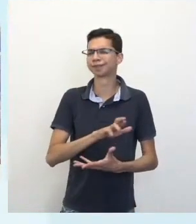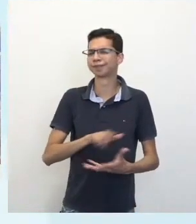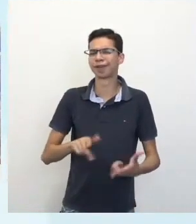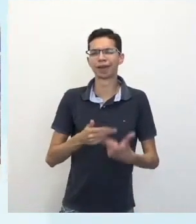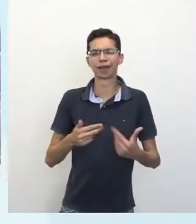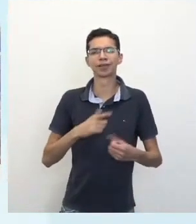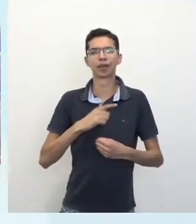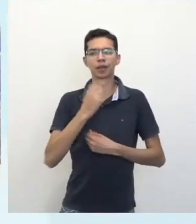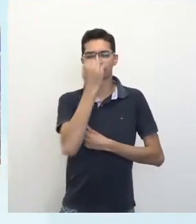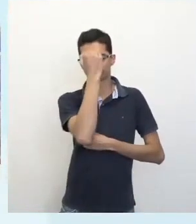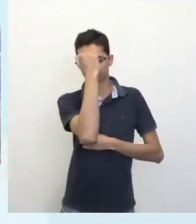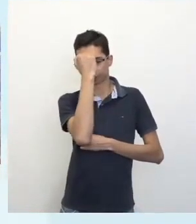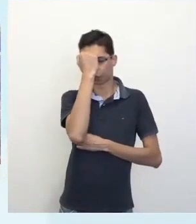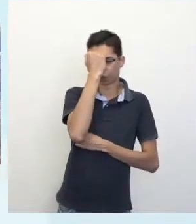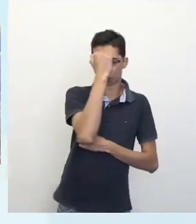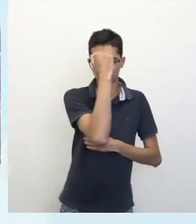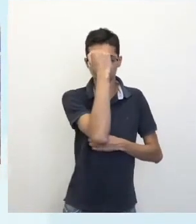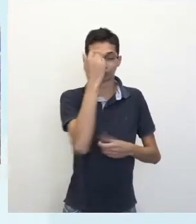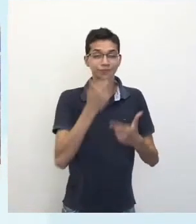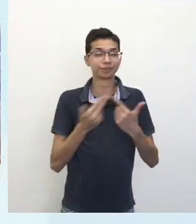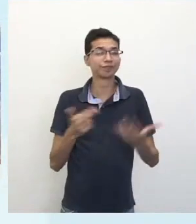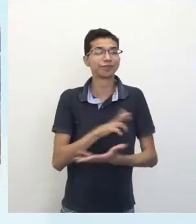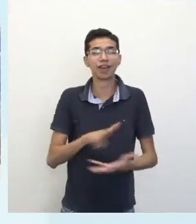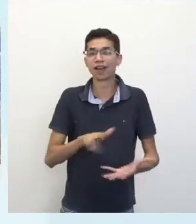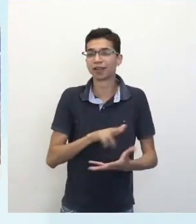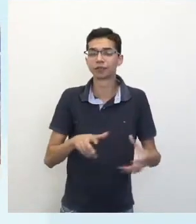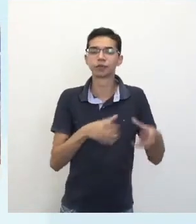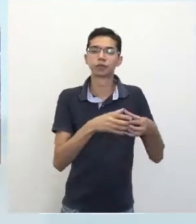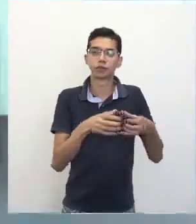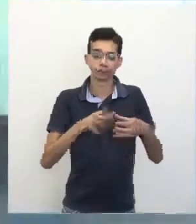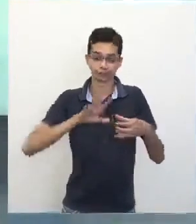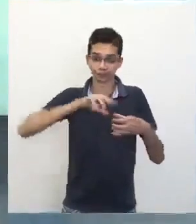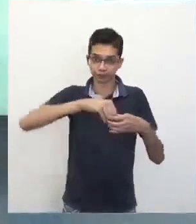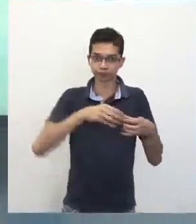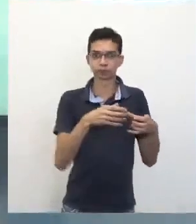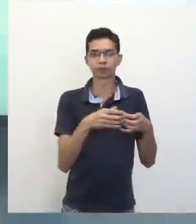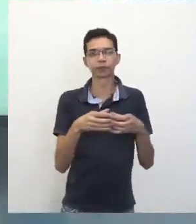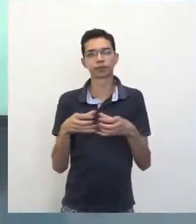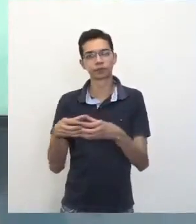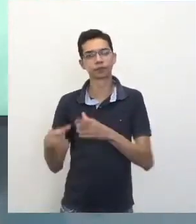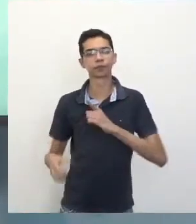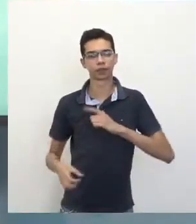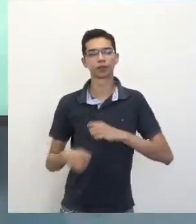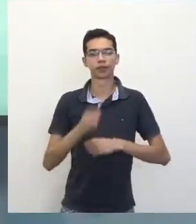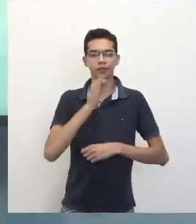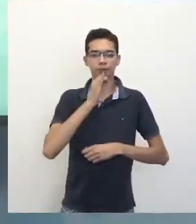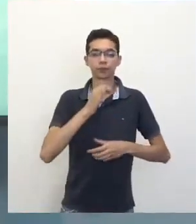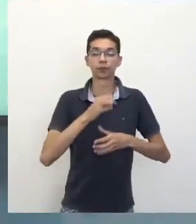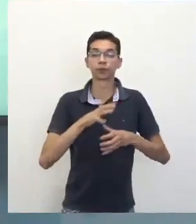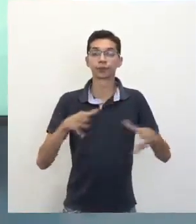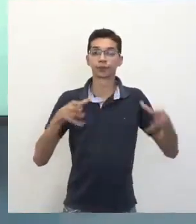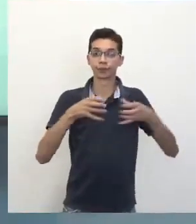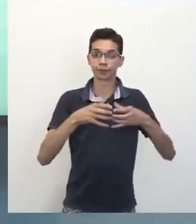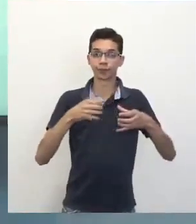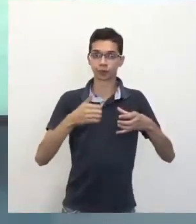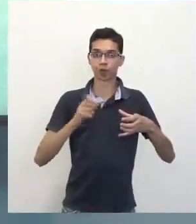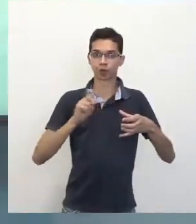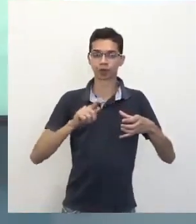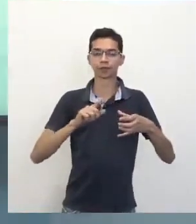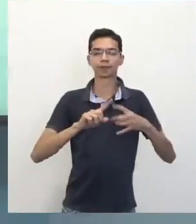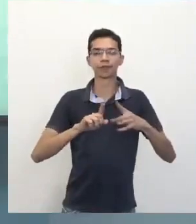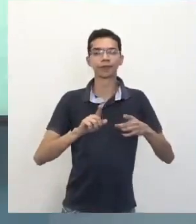forró, enfim, você tem esses subgrupos ou subestilos, tá? Você tem um estilo maior e todos esses menores dentro dele. Tá